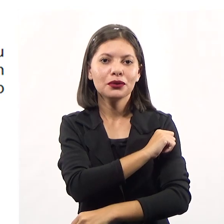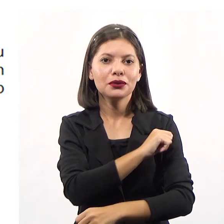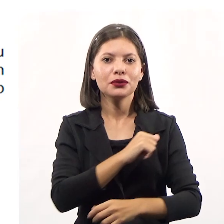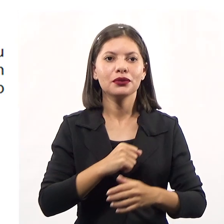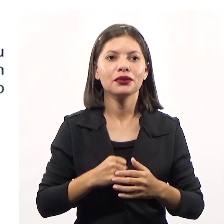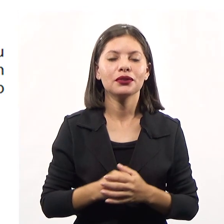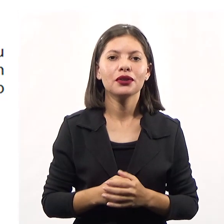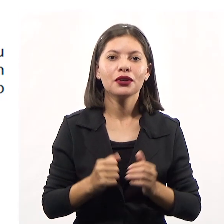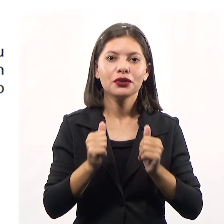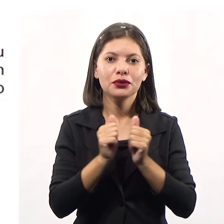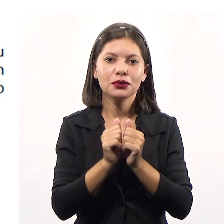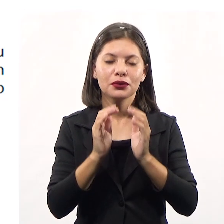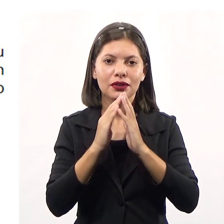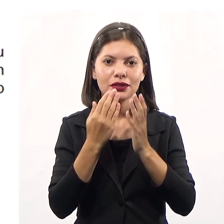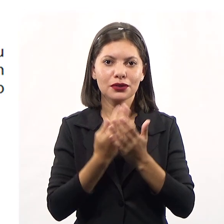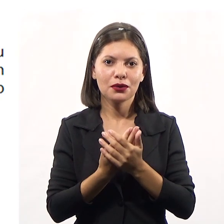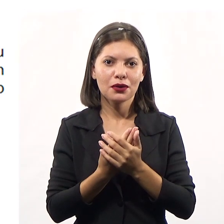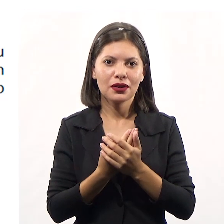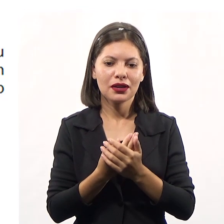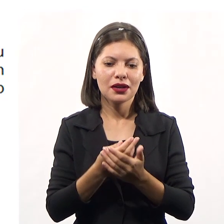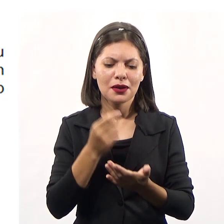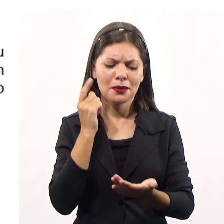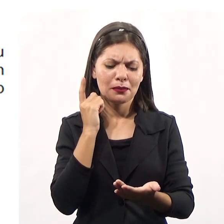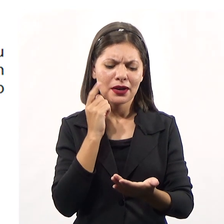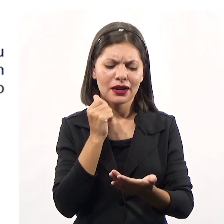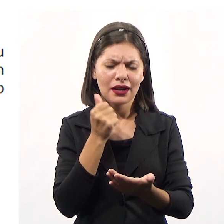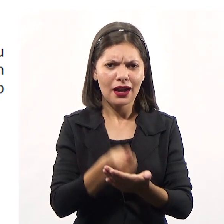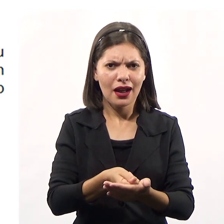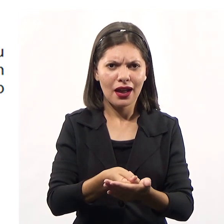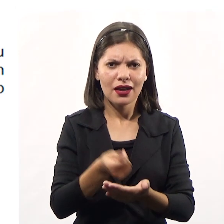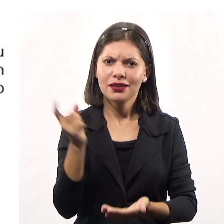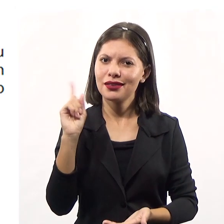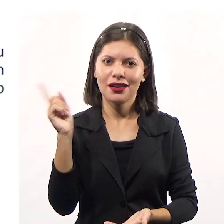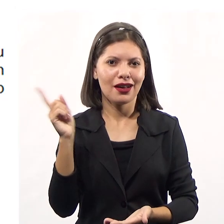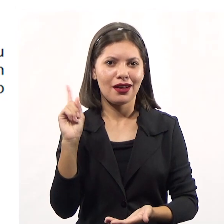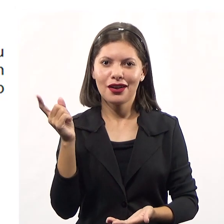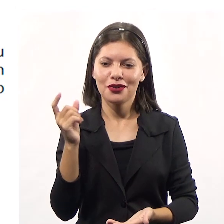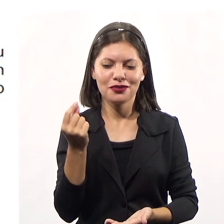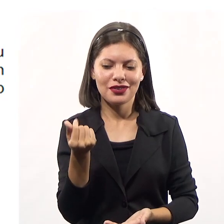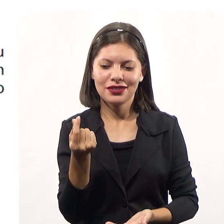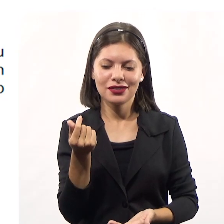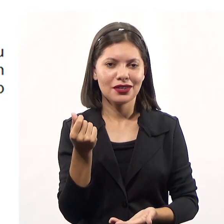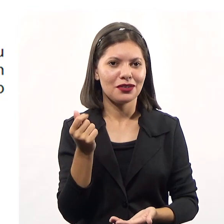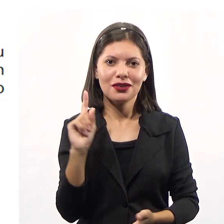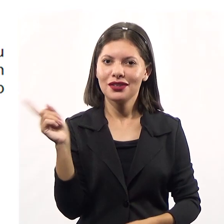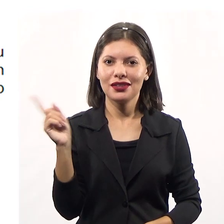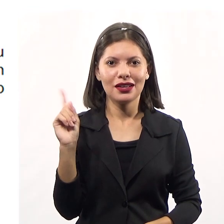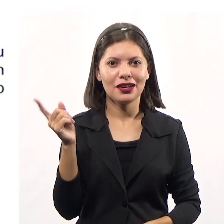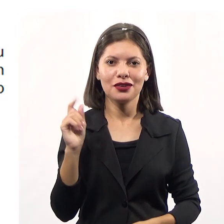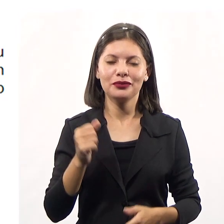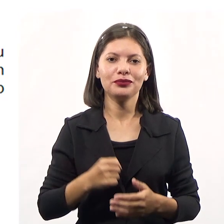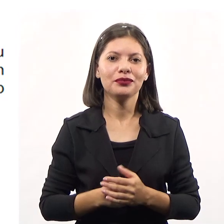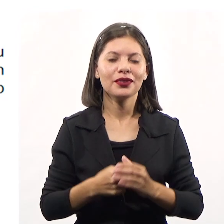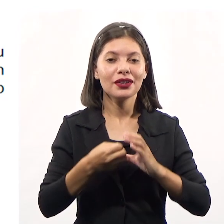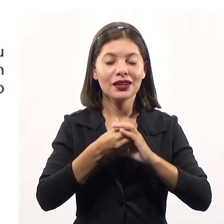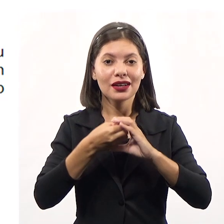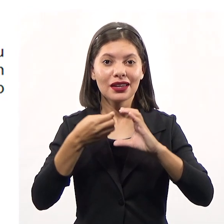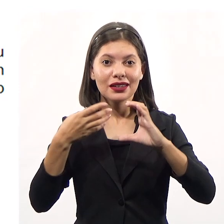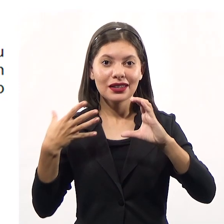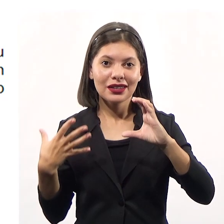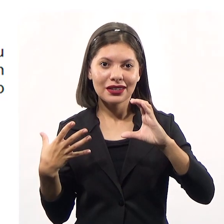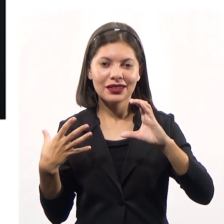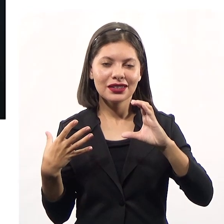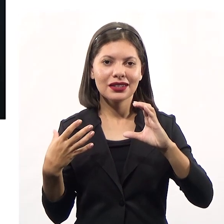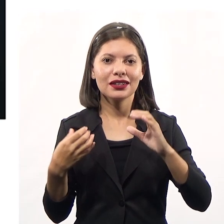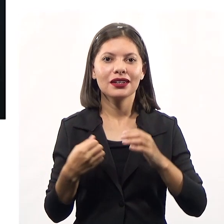dessa escola não tinham que pagar, né? Não tinham nenhum encargo financeiro, que é a característica da